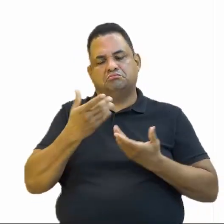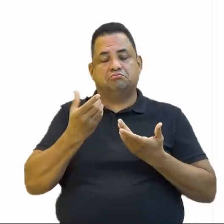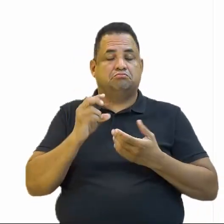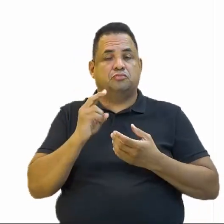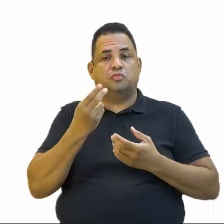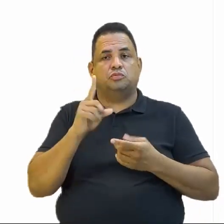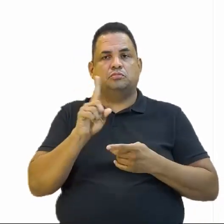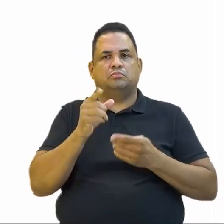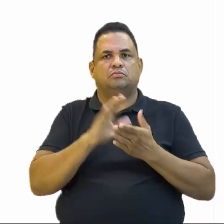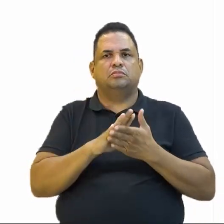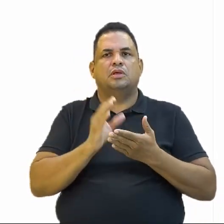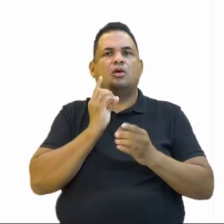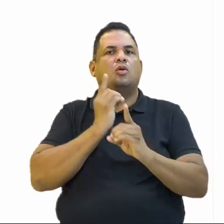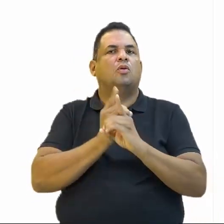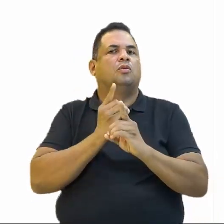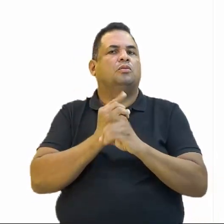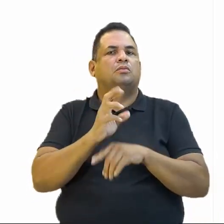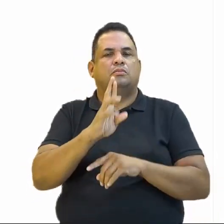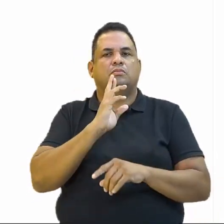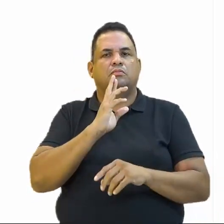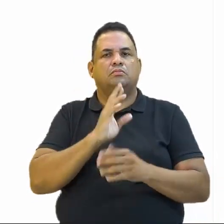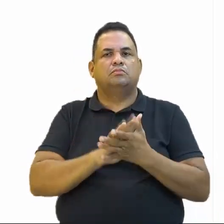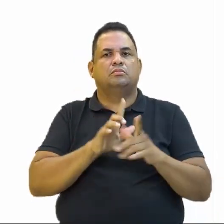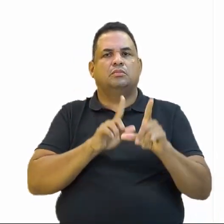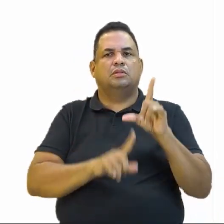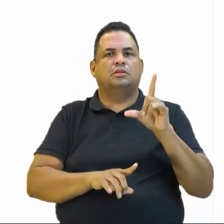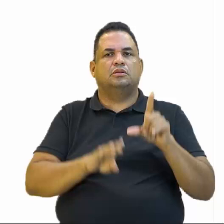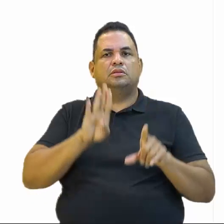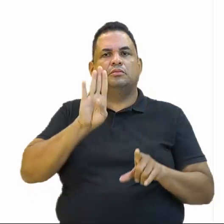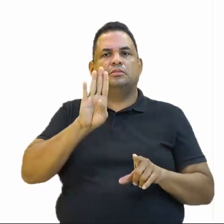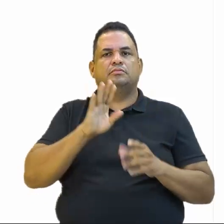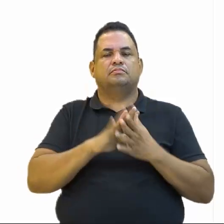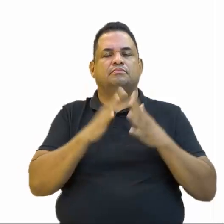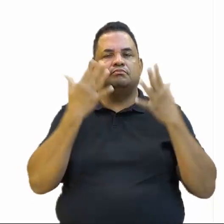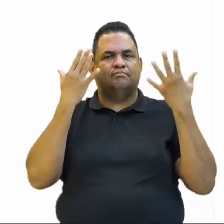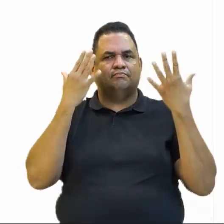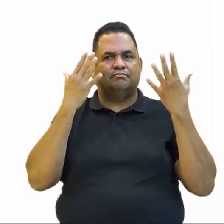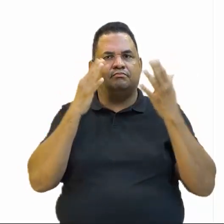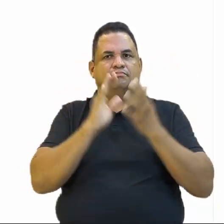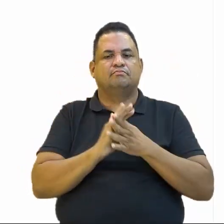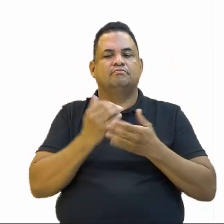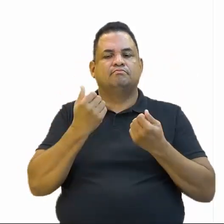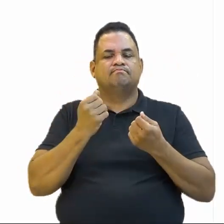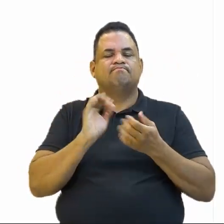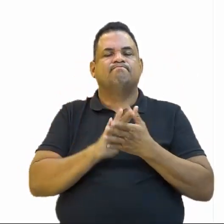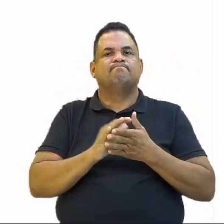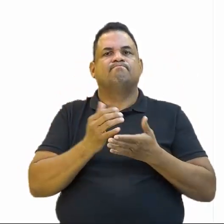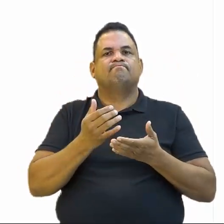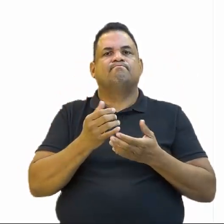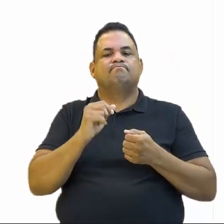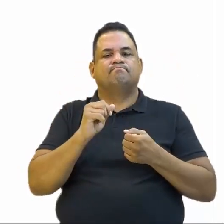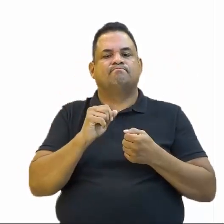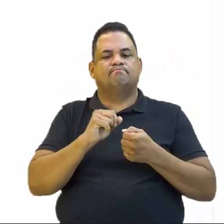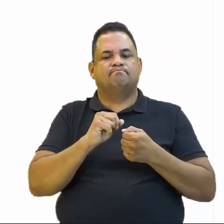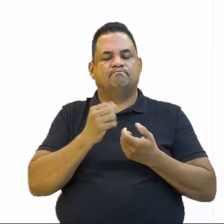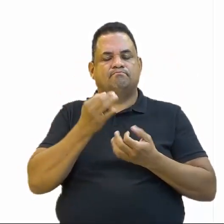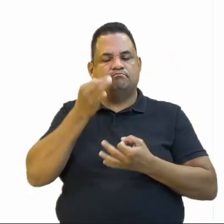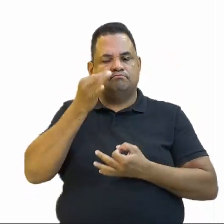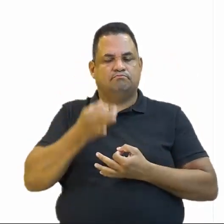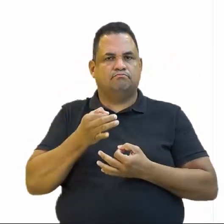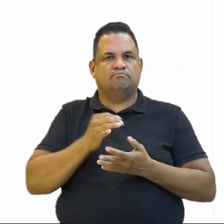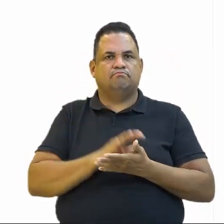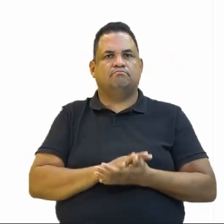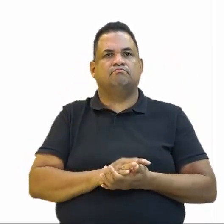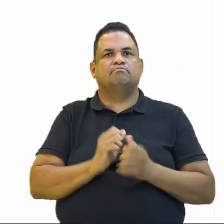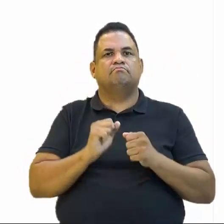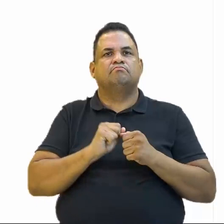chegamos na resposta correta, que é a alternativa B. Parabéns para você que acertou. Parabéns para nós que fizemos